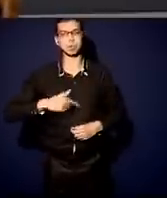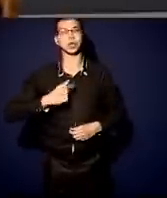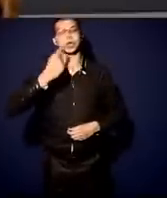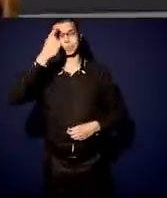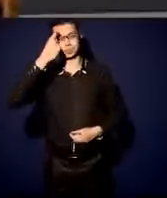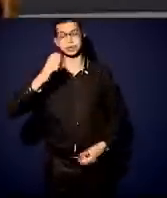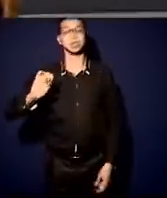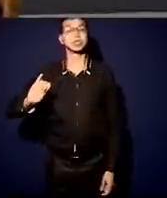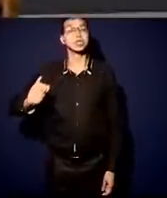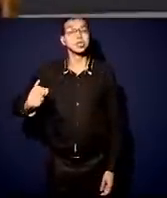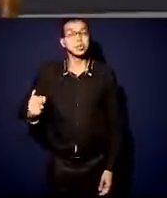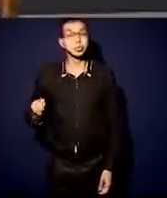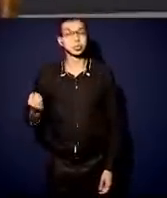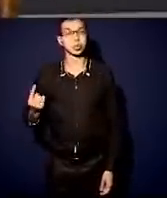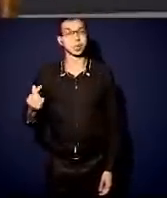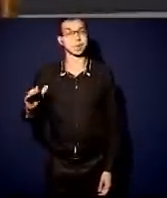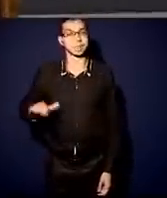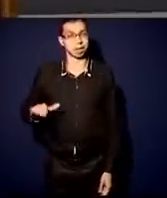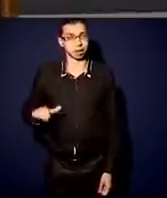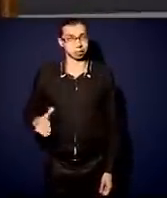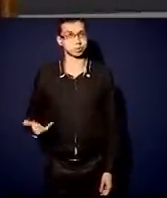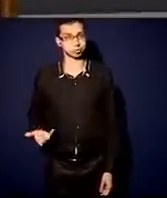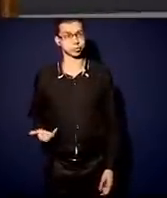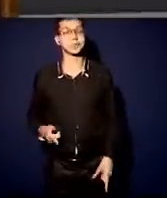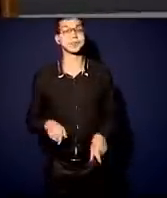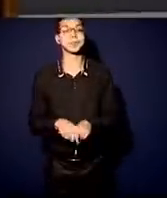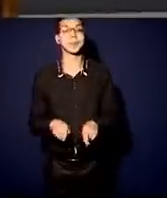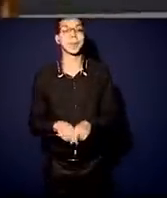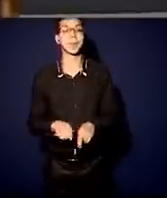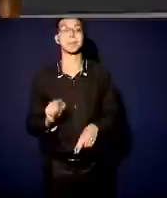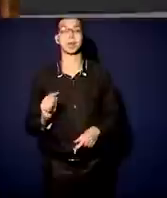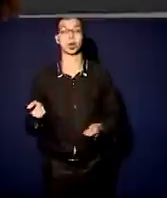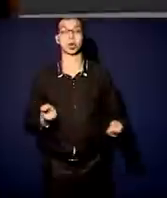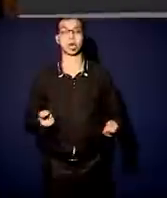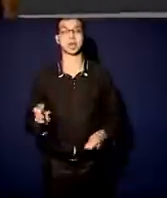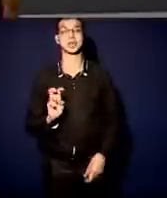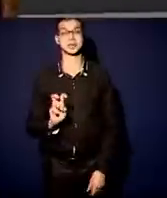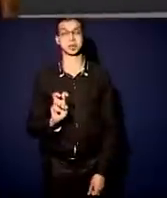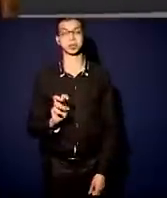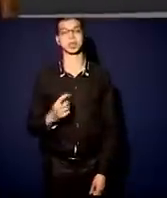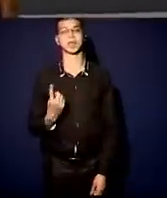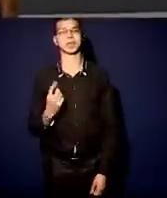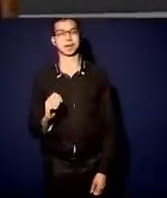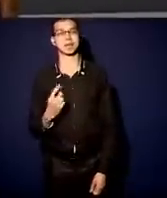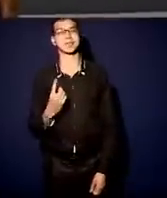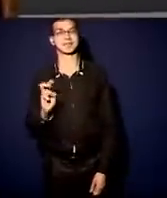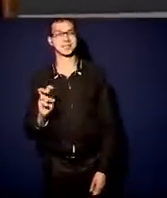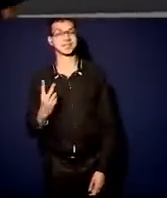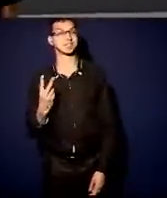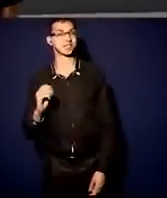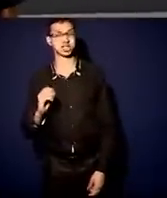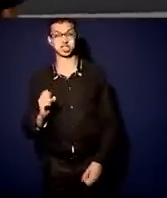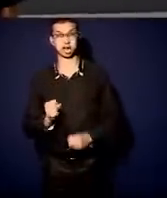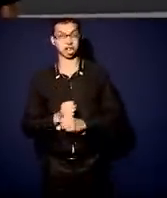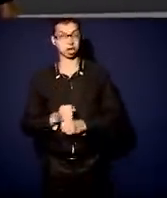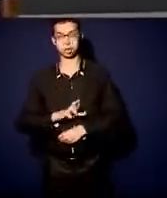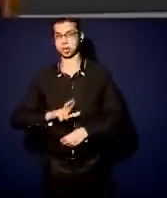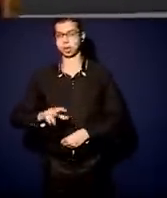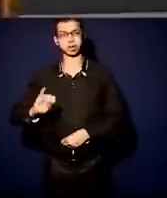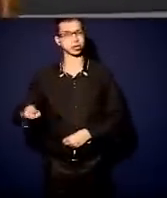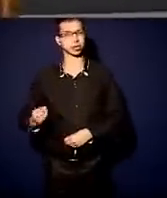mais baixos e perspectiva de crescimento quem controla juro de 5 10 15 20 anos não é Banco Central é mercado